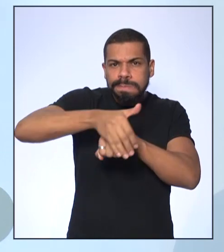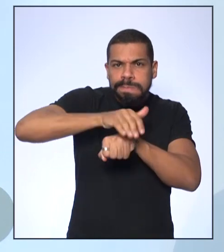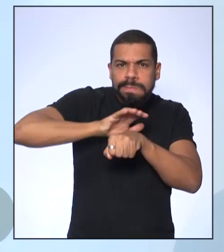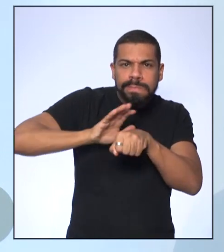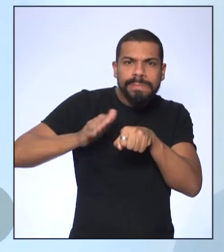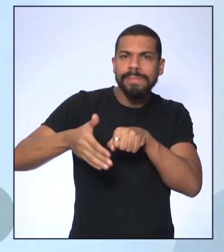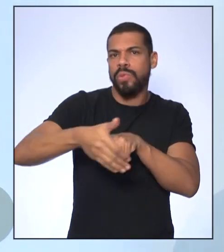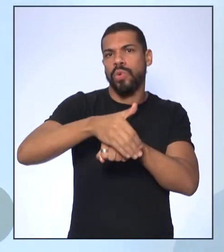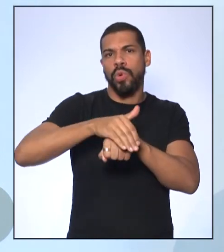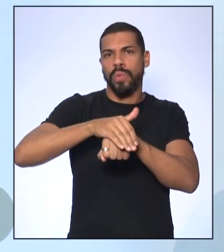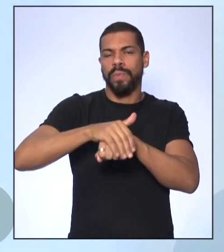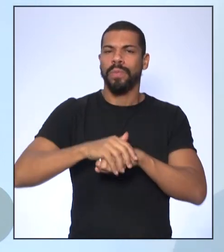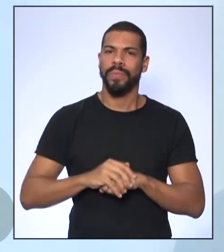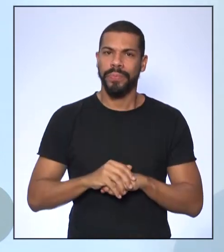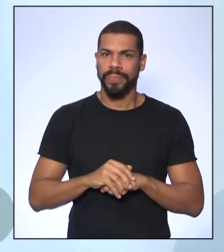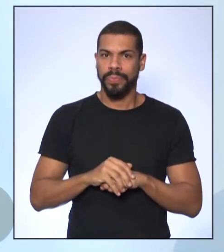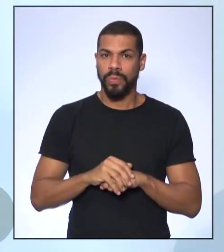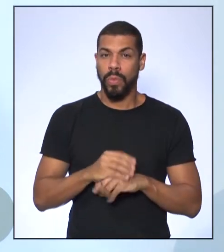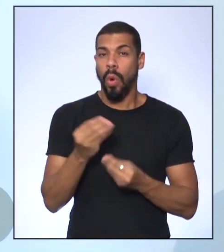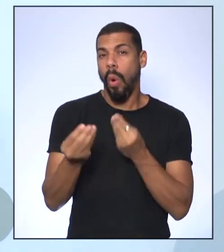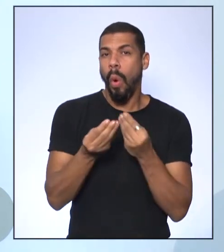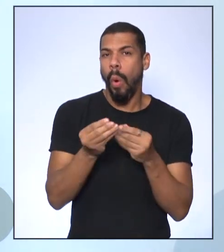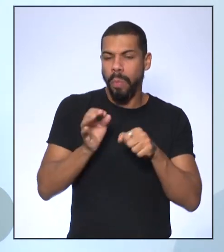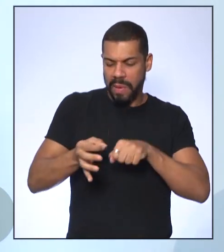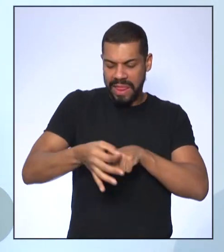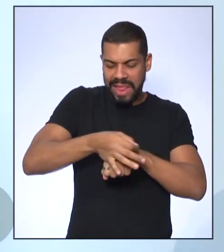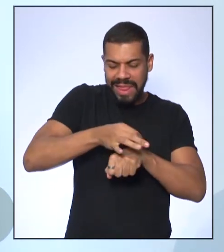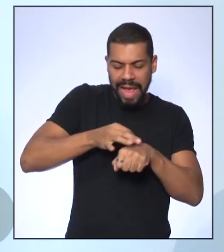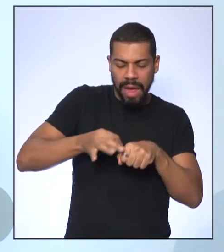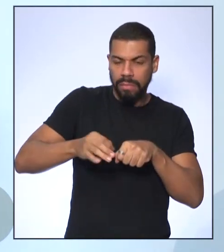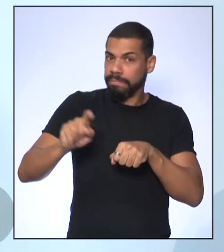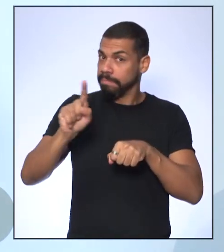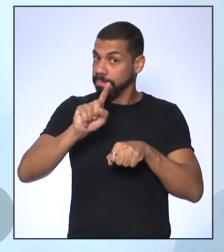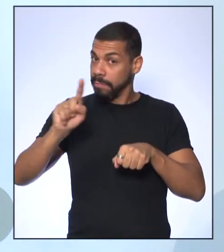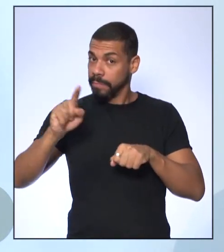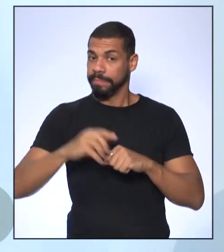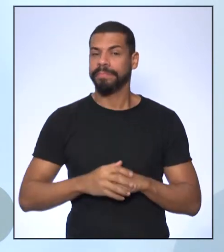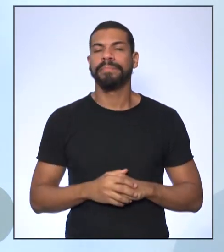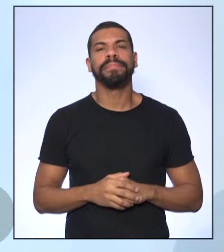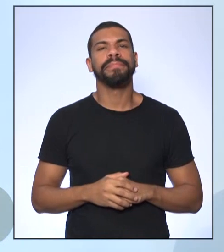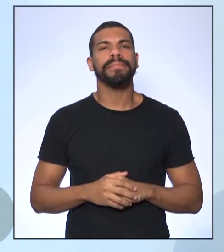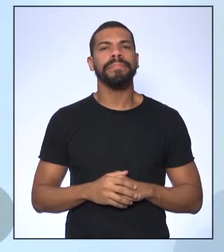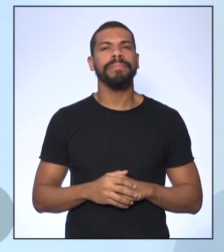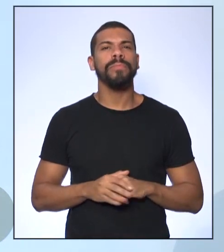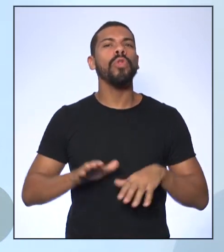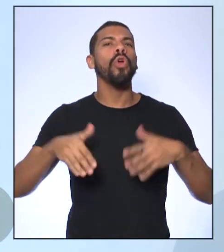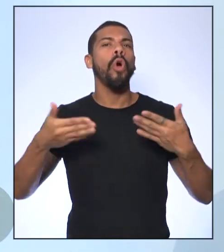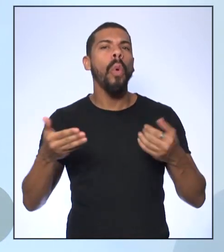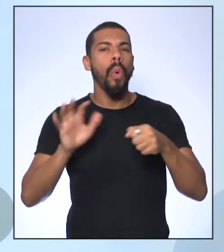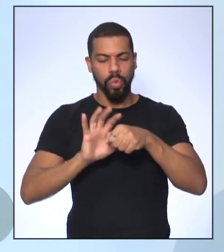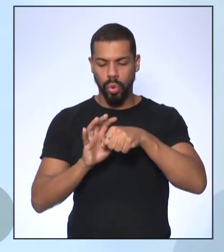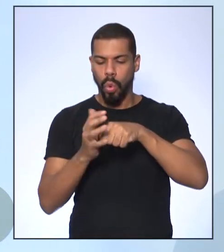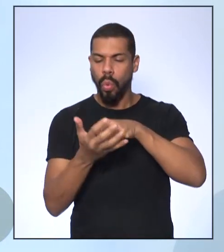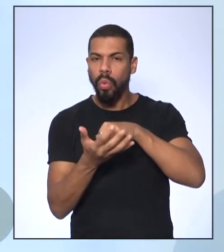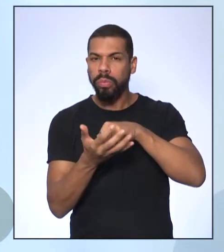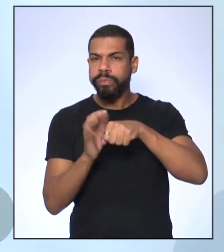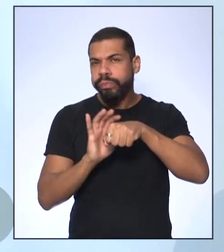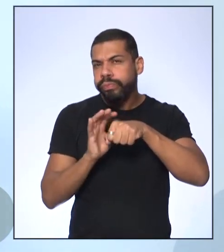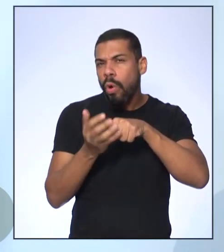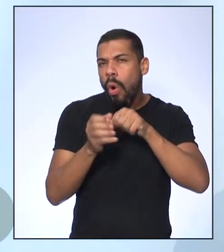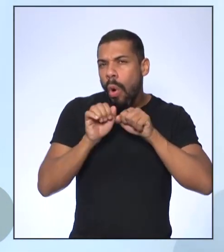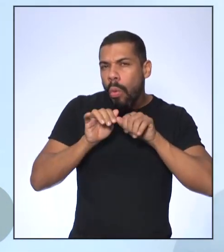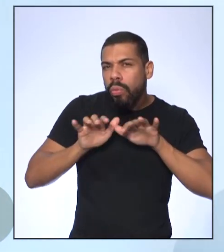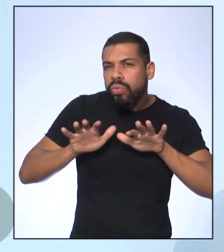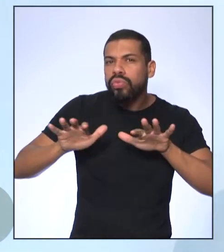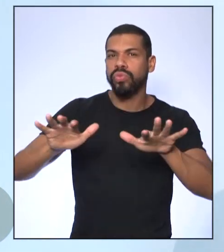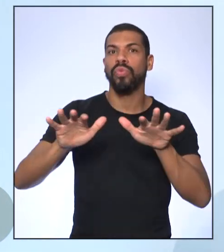ser todo estruturado como uma célula, organelas e tal, certo? E aí o coronavírus é dessa forma também, ele é